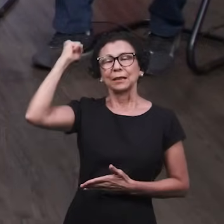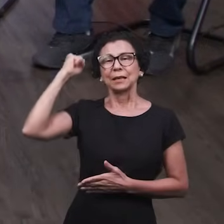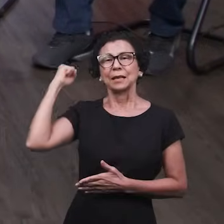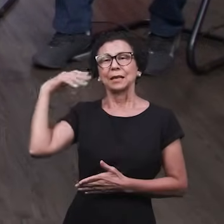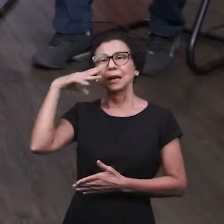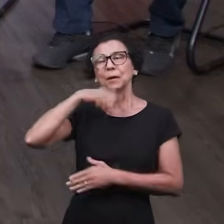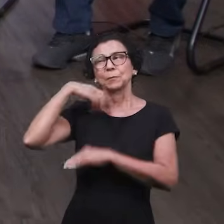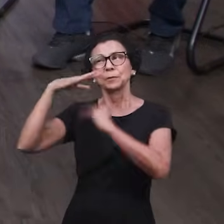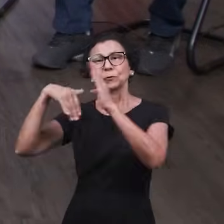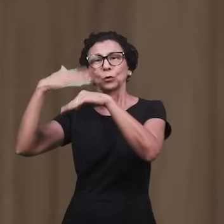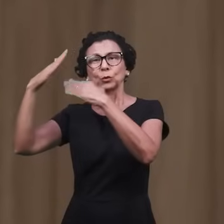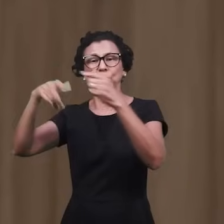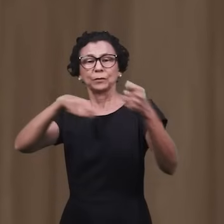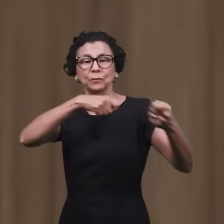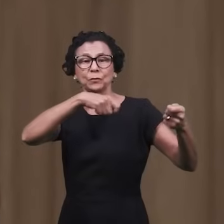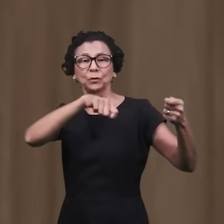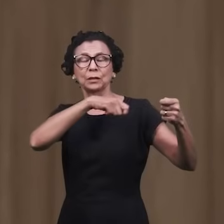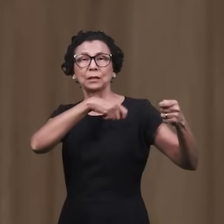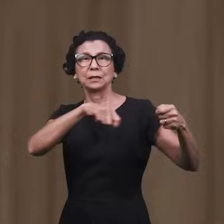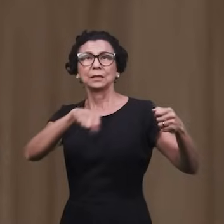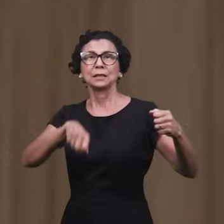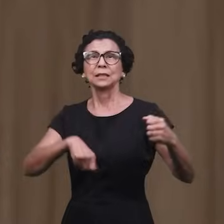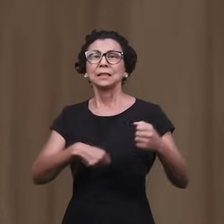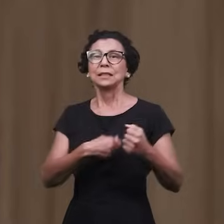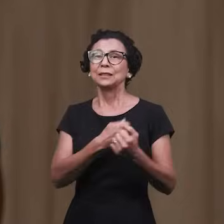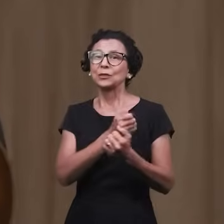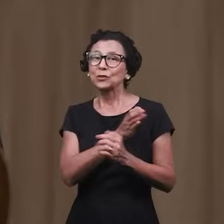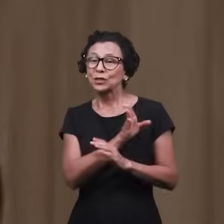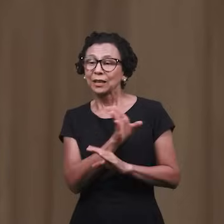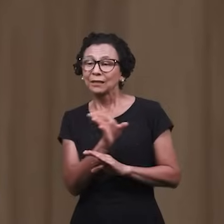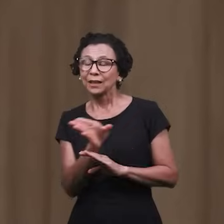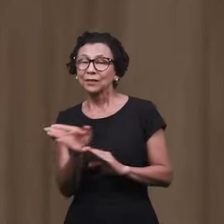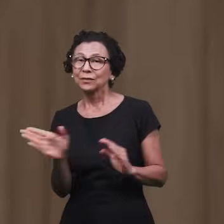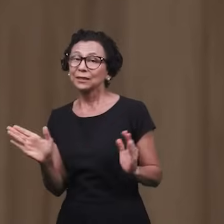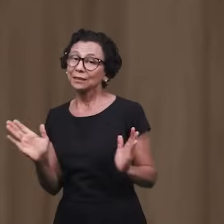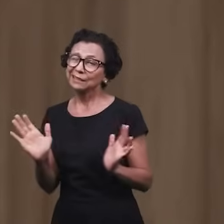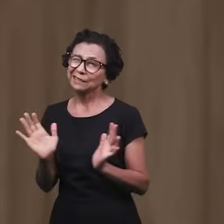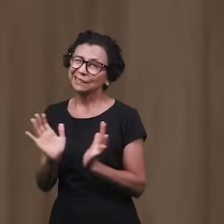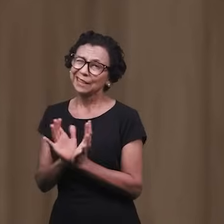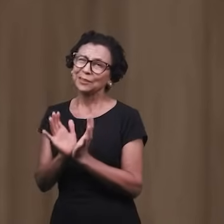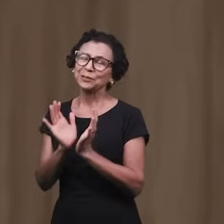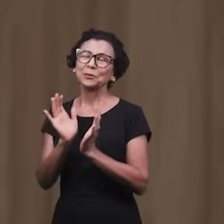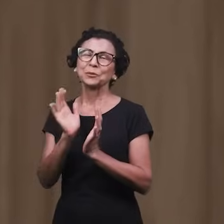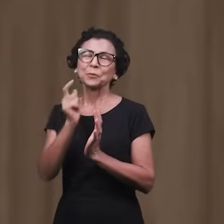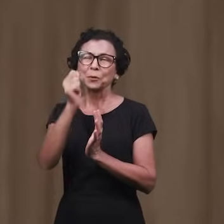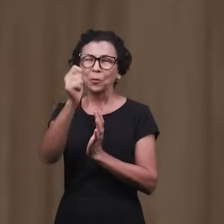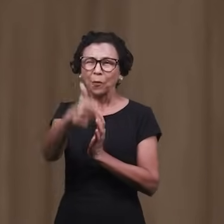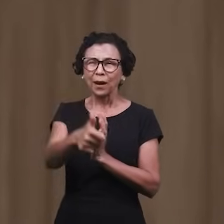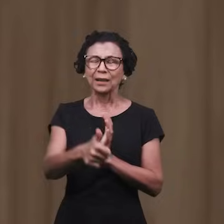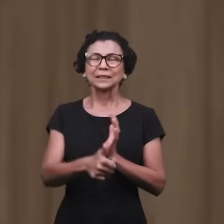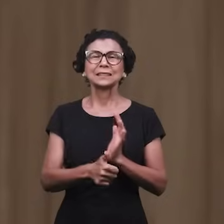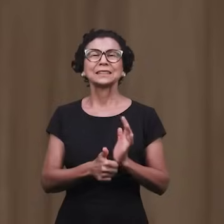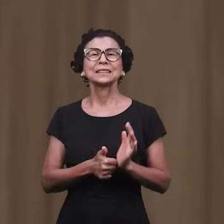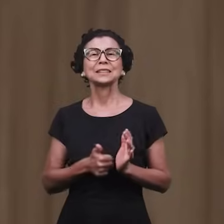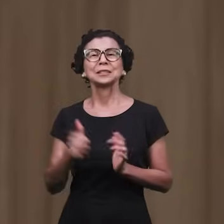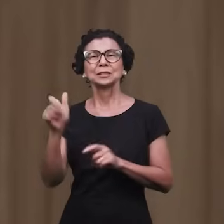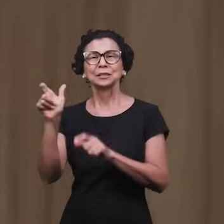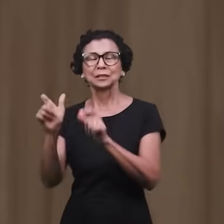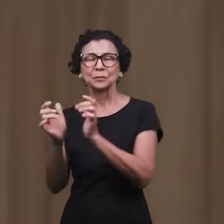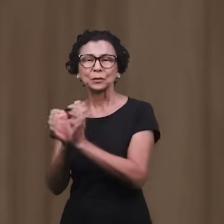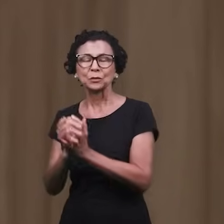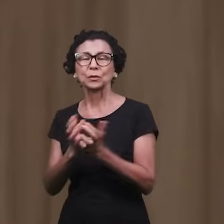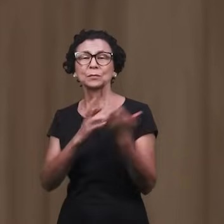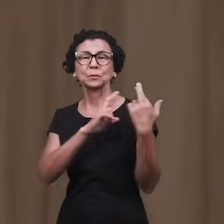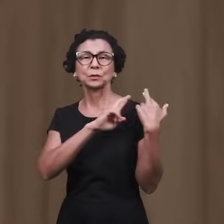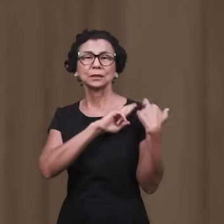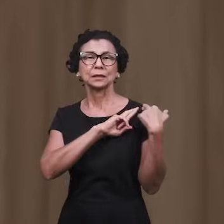evoluir no aprendizado do violino, eu comecei já a estar no radar dos irmãos que já estavam tocando no Manaim, já eram responsáveis ali,